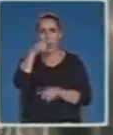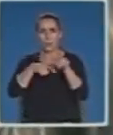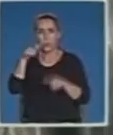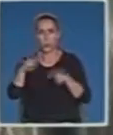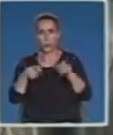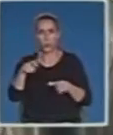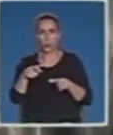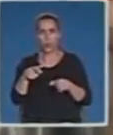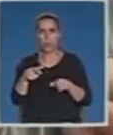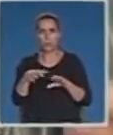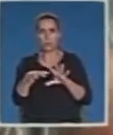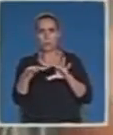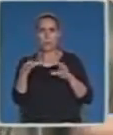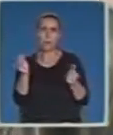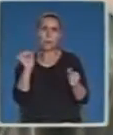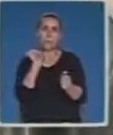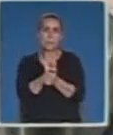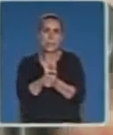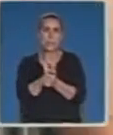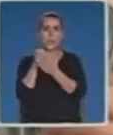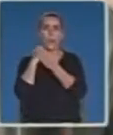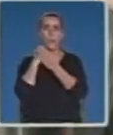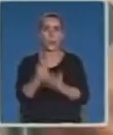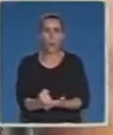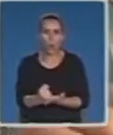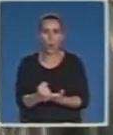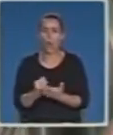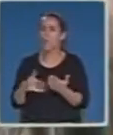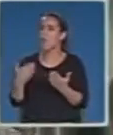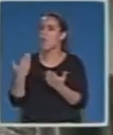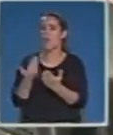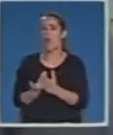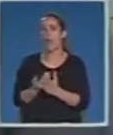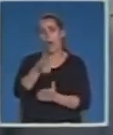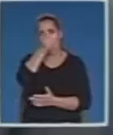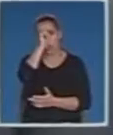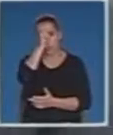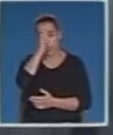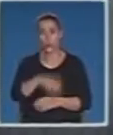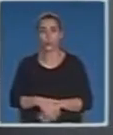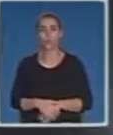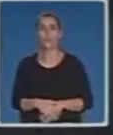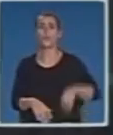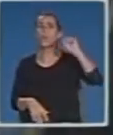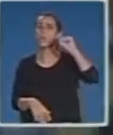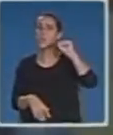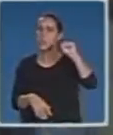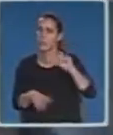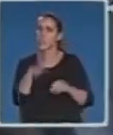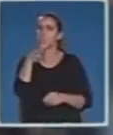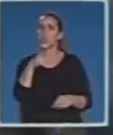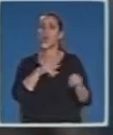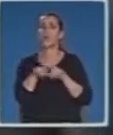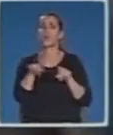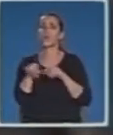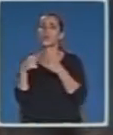na dependência dos apoios, não lhe dando efetivamente dignidade. A CDU insiste que os políticos não são